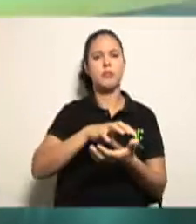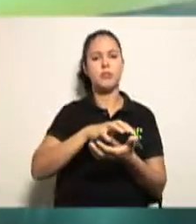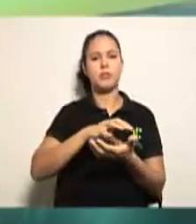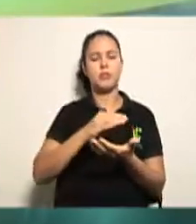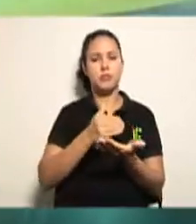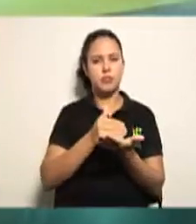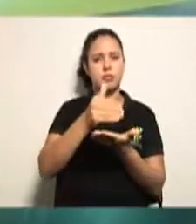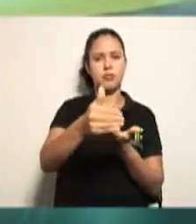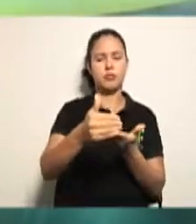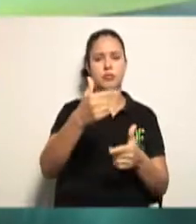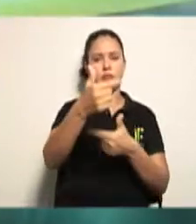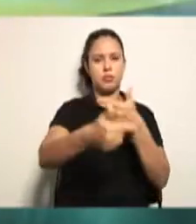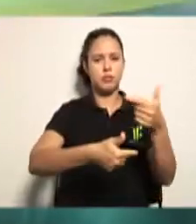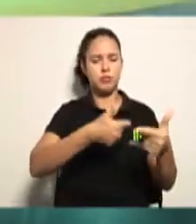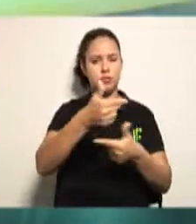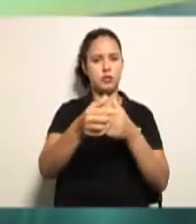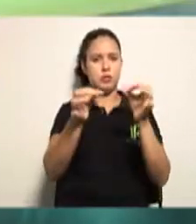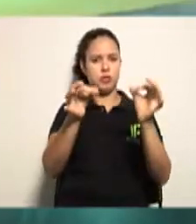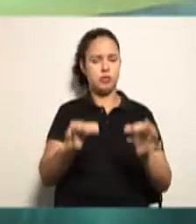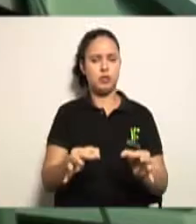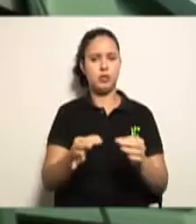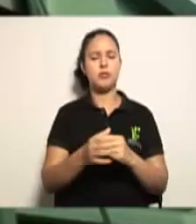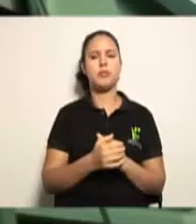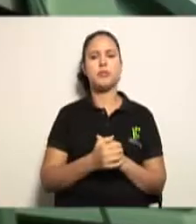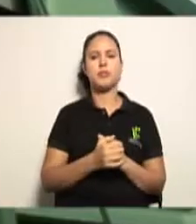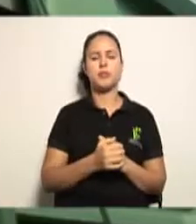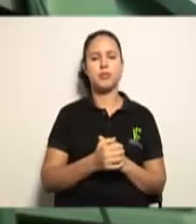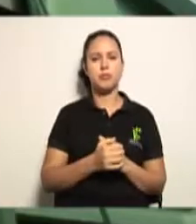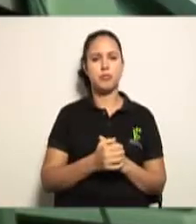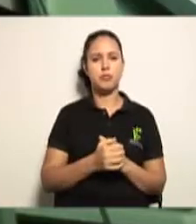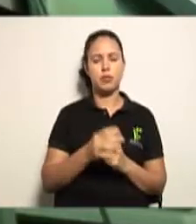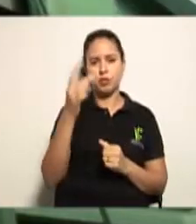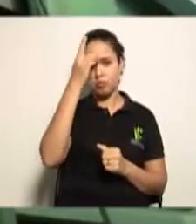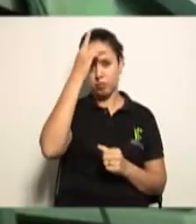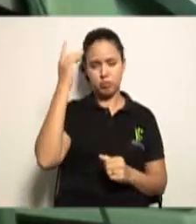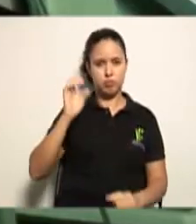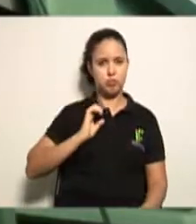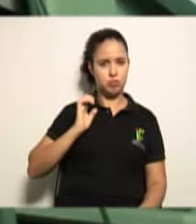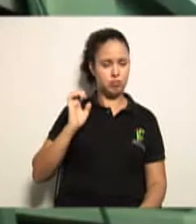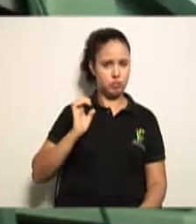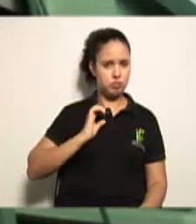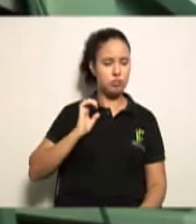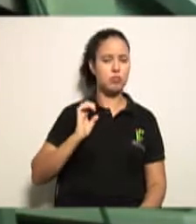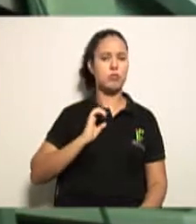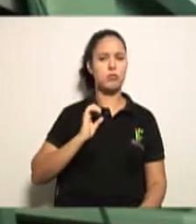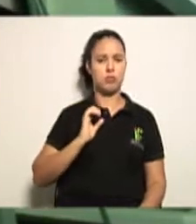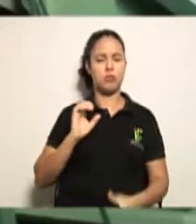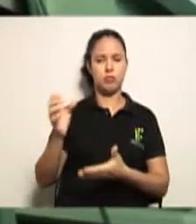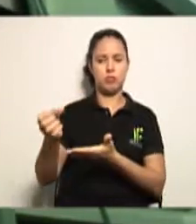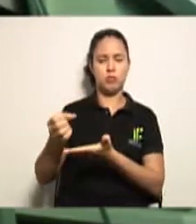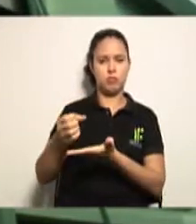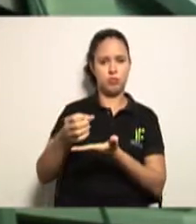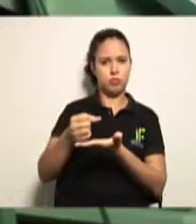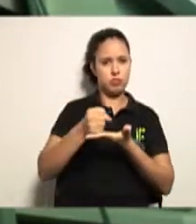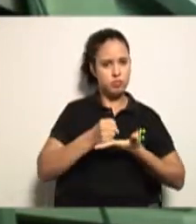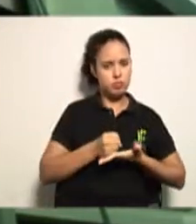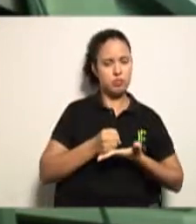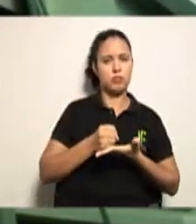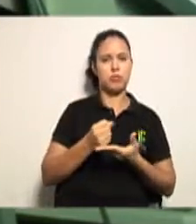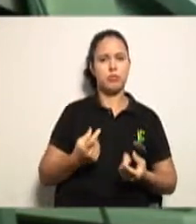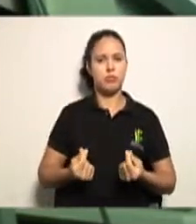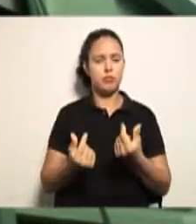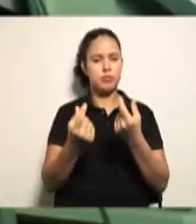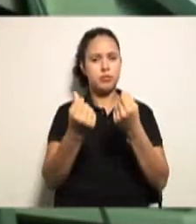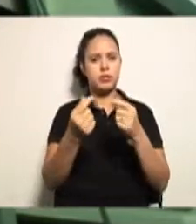ser mais disciplinado. O burguês continuava dono dos meios de produção e do capital investido e lucrado. Porém,